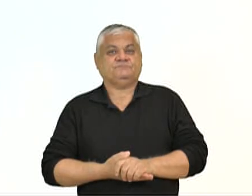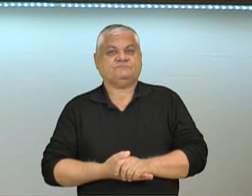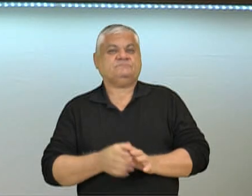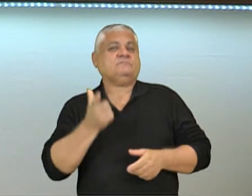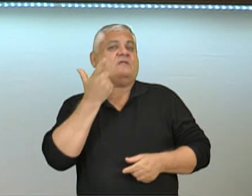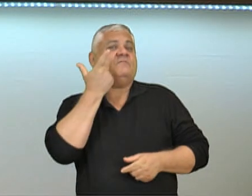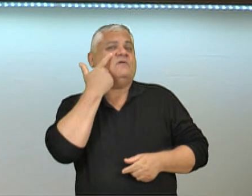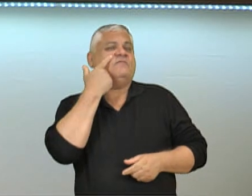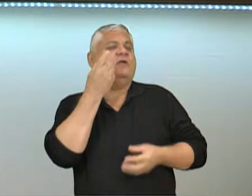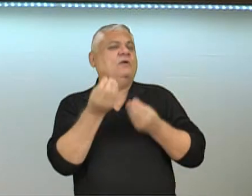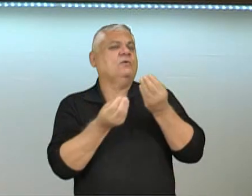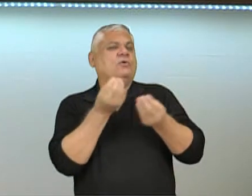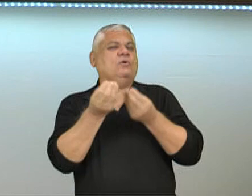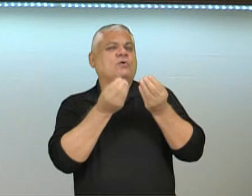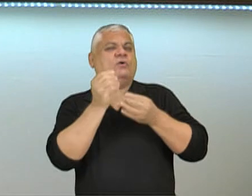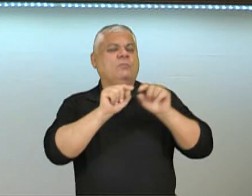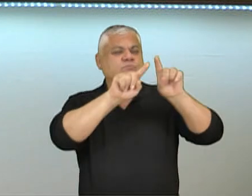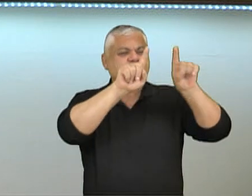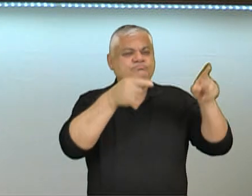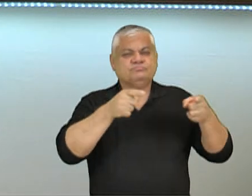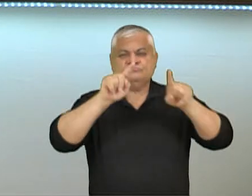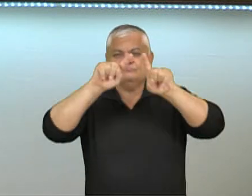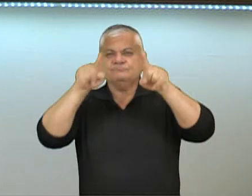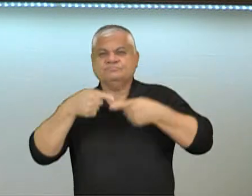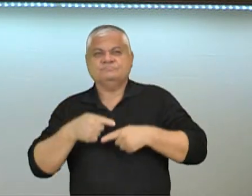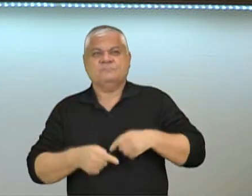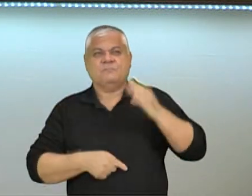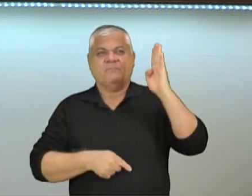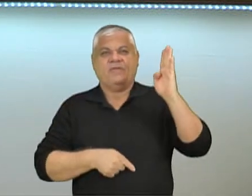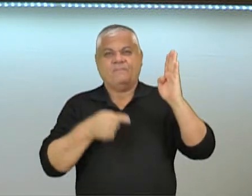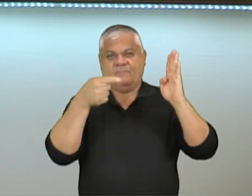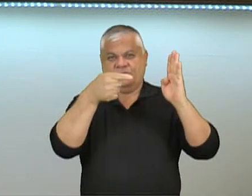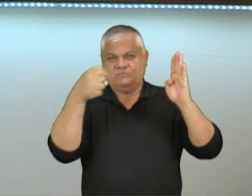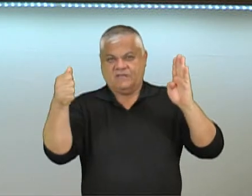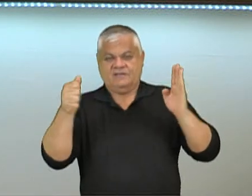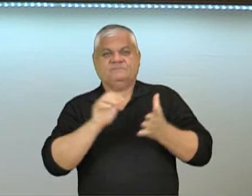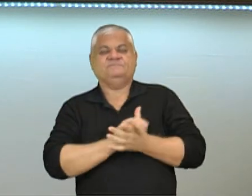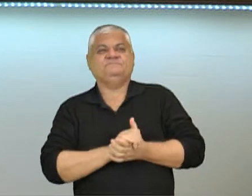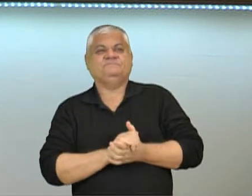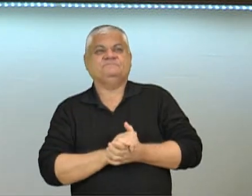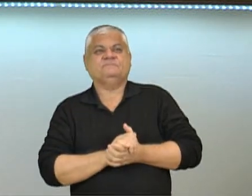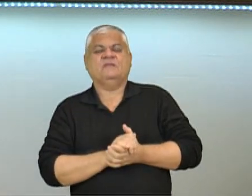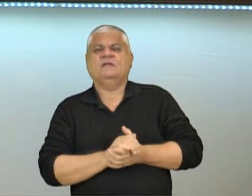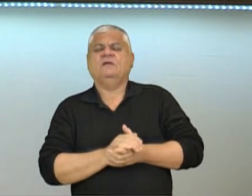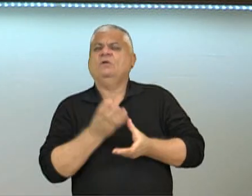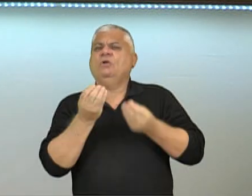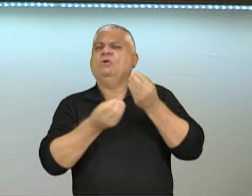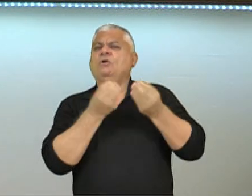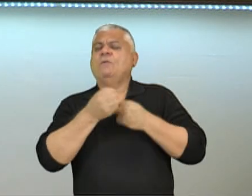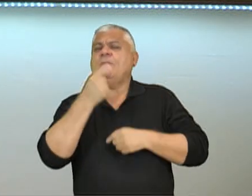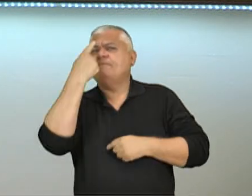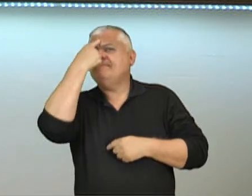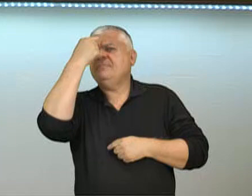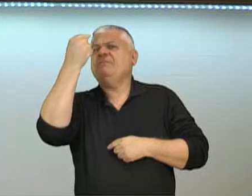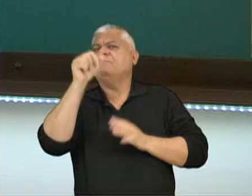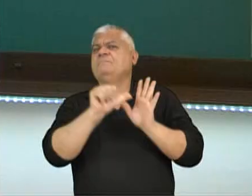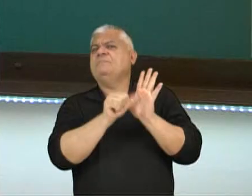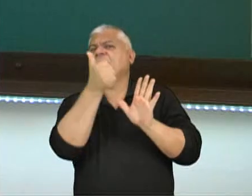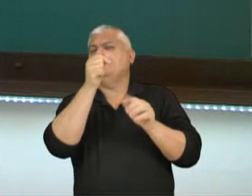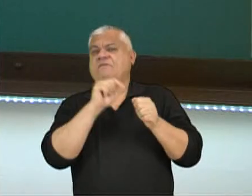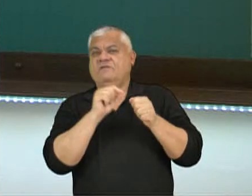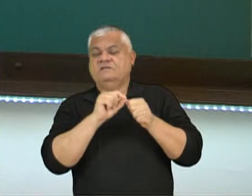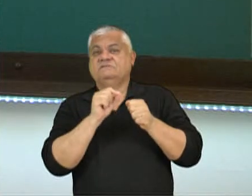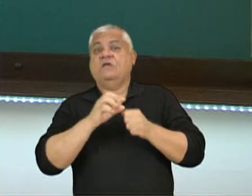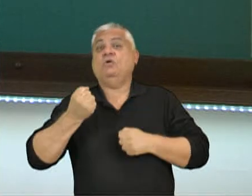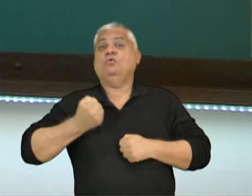Vamos ver então como é que ficou a resolução desse exercício? Então, o que a gente tem que primeira coisa fazer?